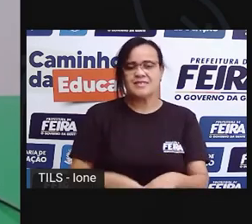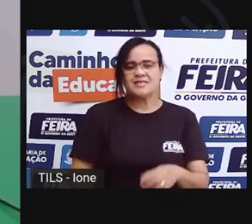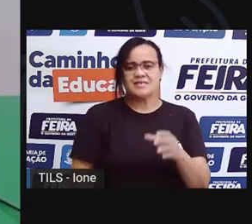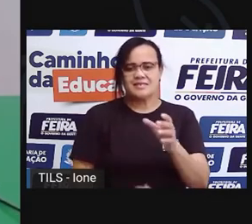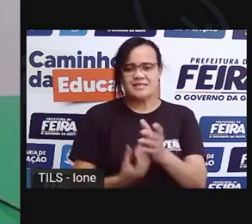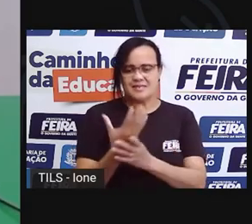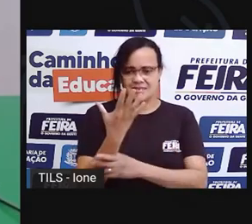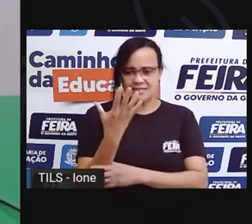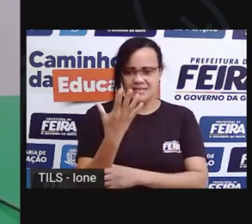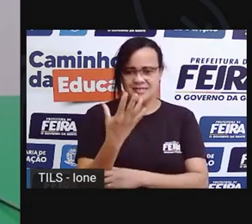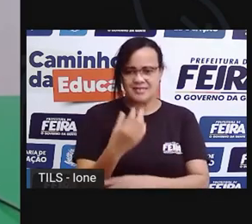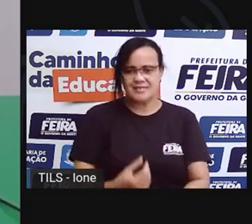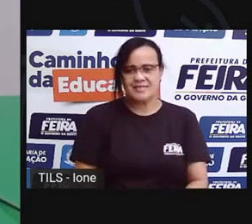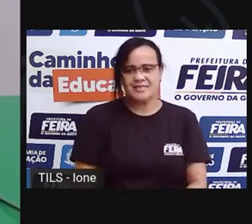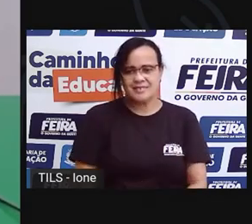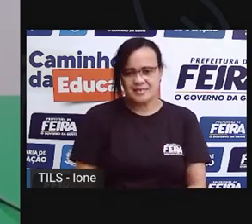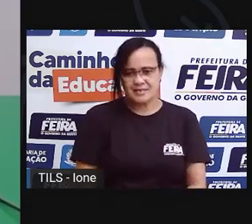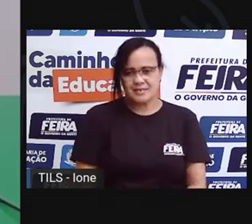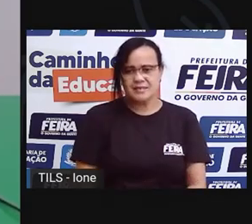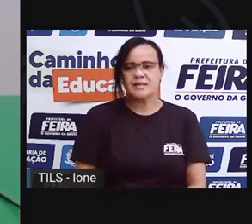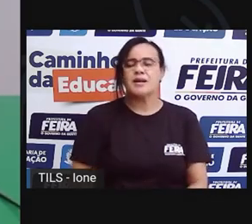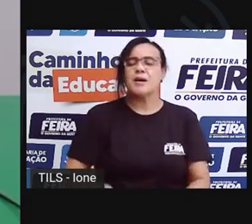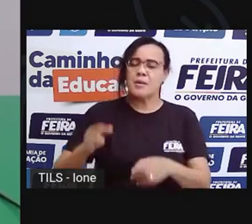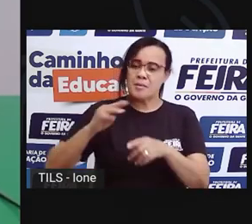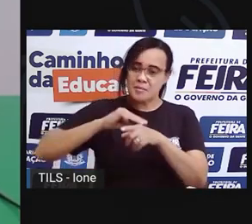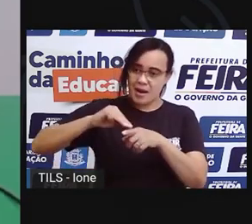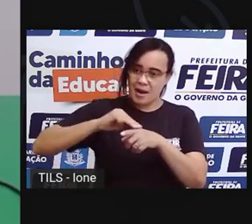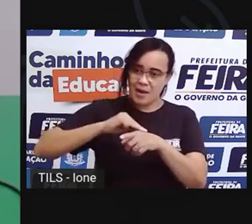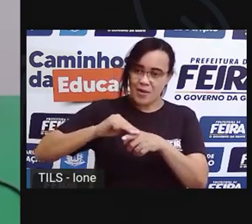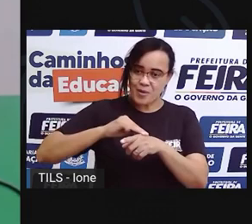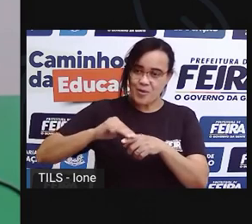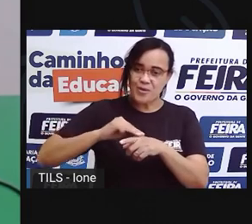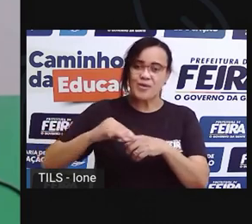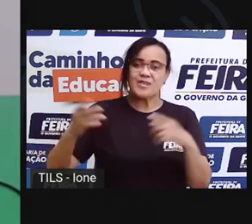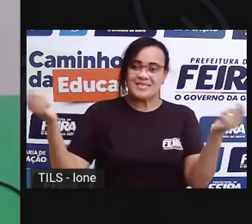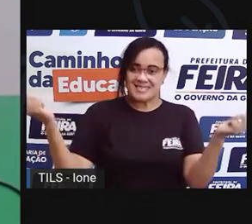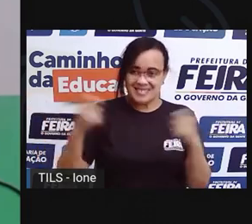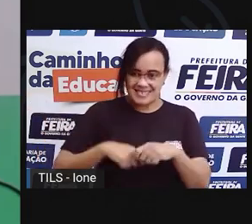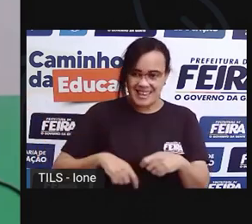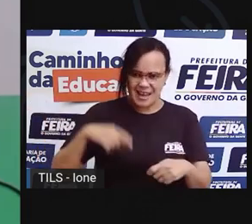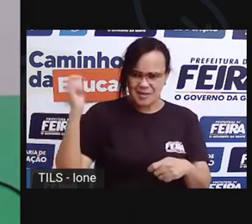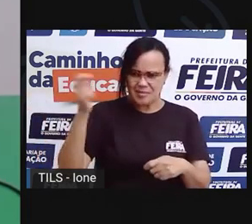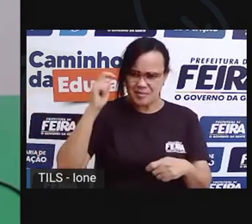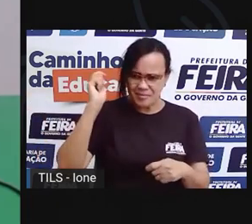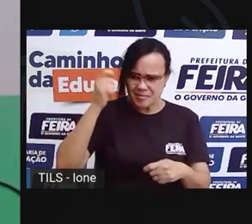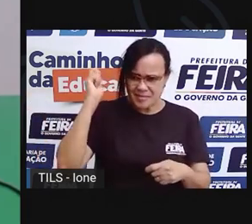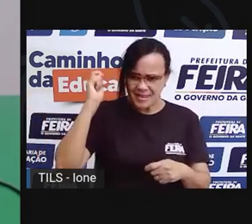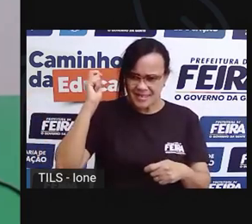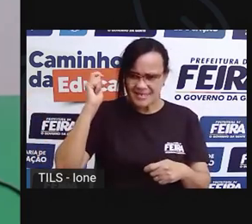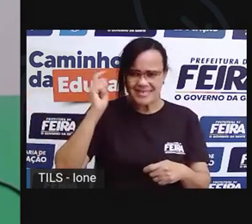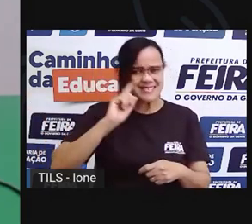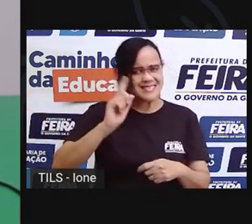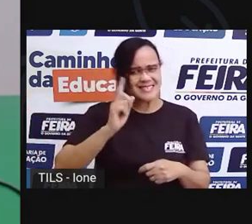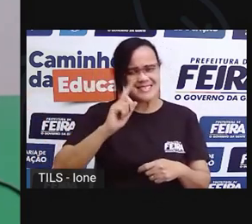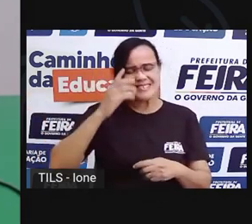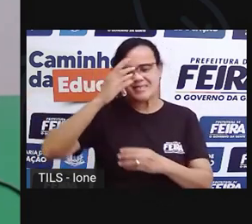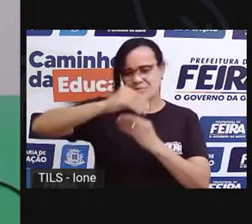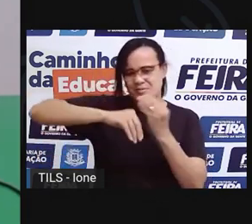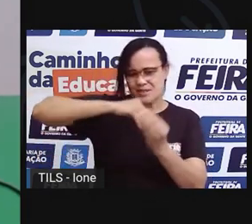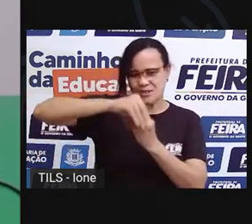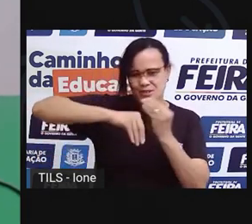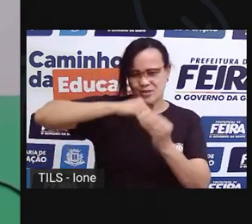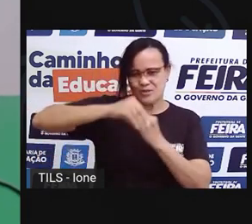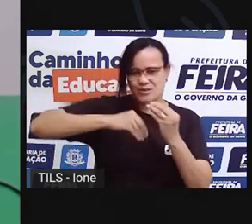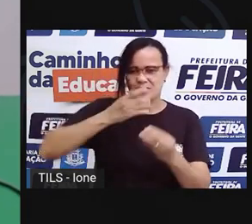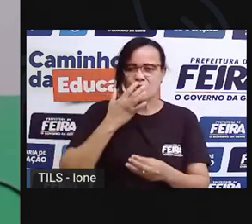Pronto. Marrom. Uau! É mágica, Pro? Não, não é mágica, não. É só mistura de cores. Vou